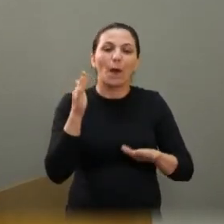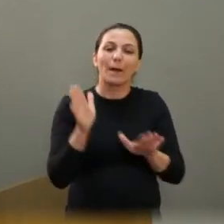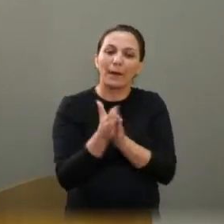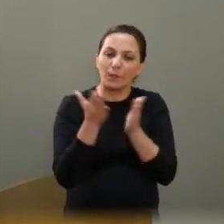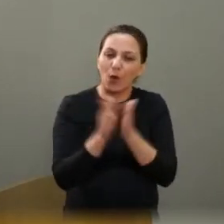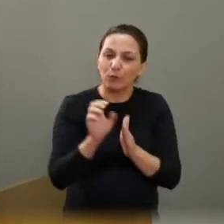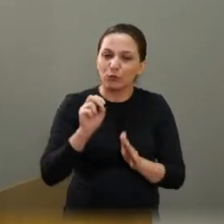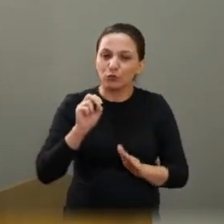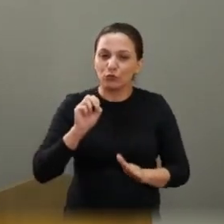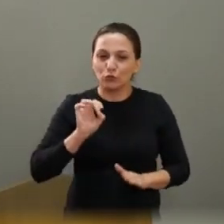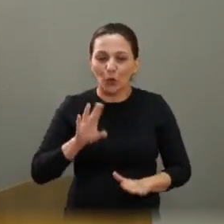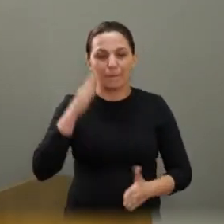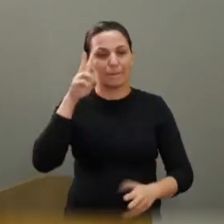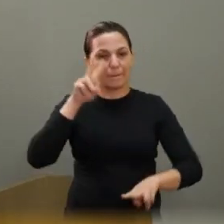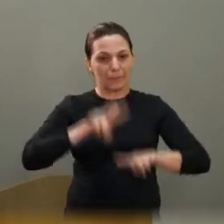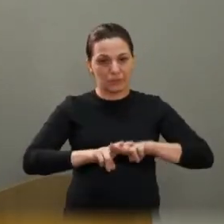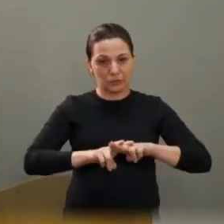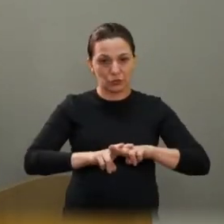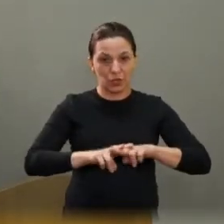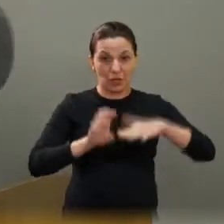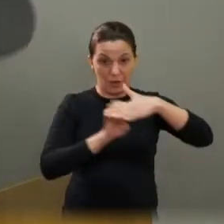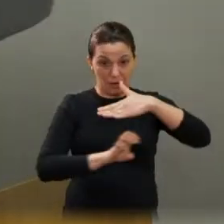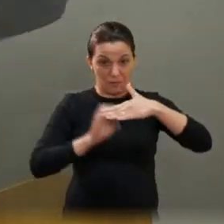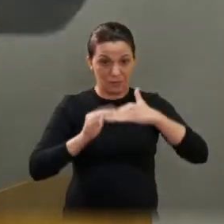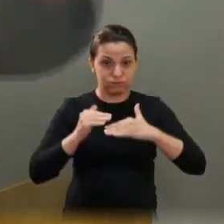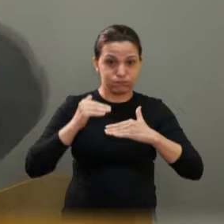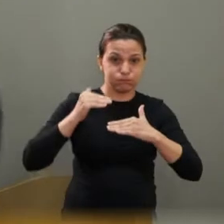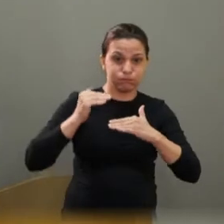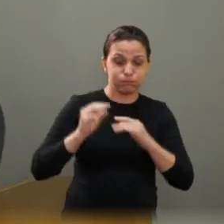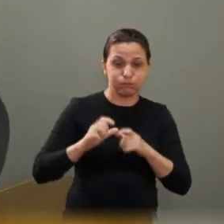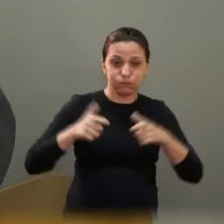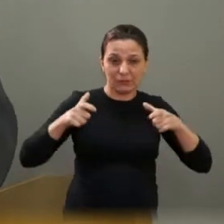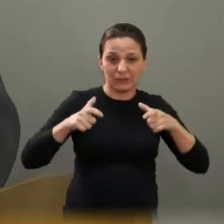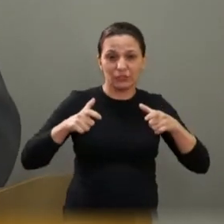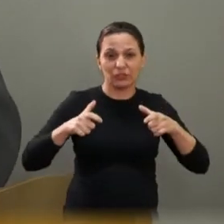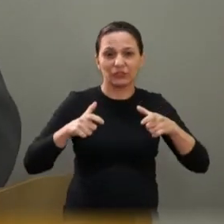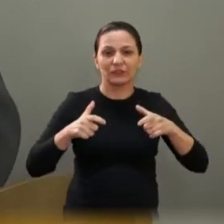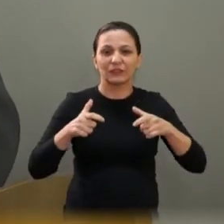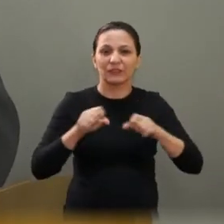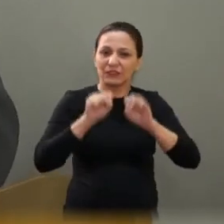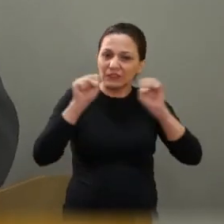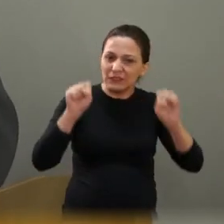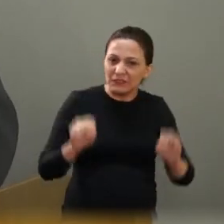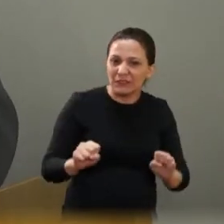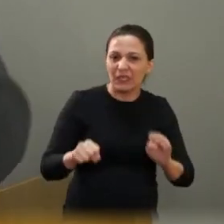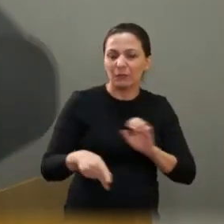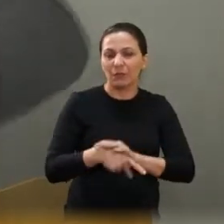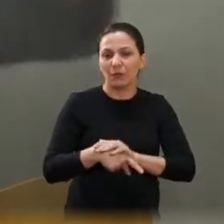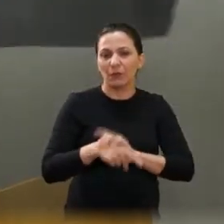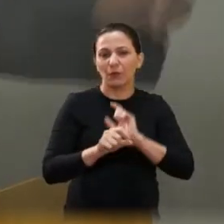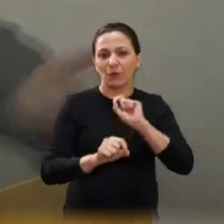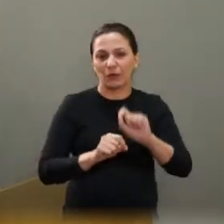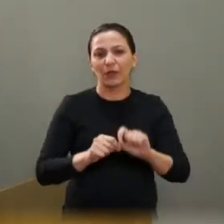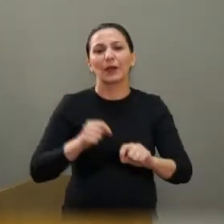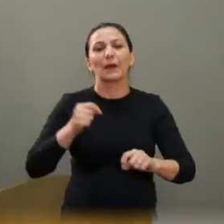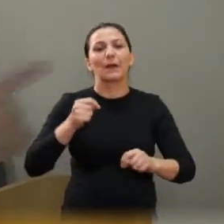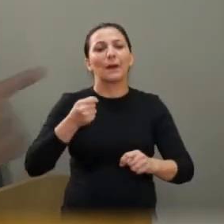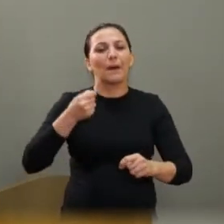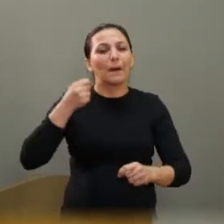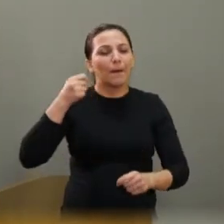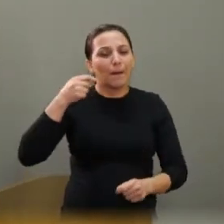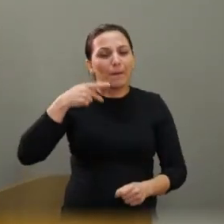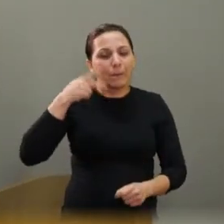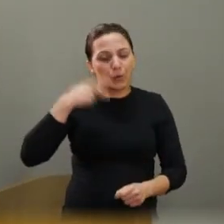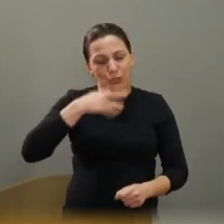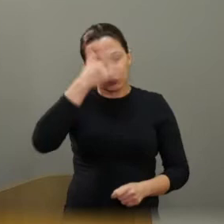porque os grandes empresários envolvido em vários esquemas políticos envolvidos